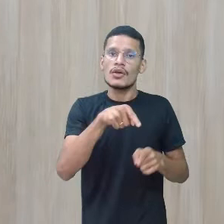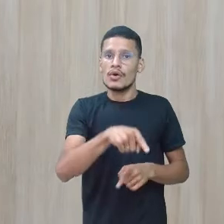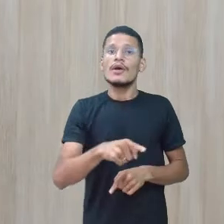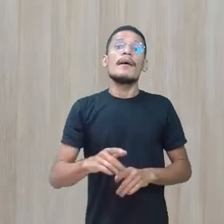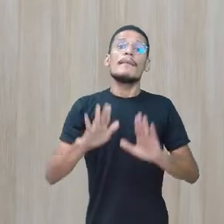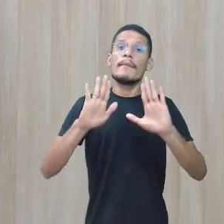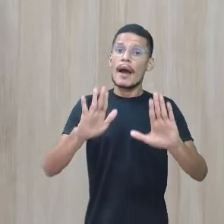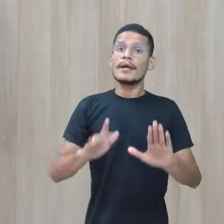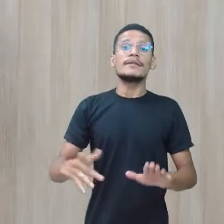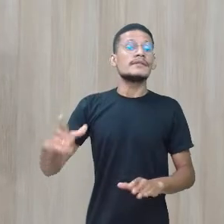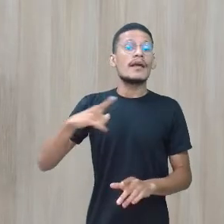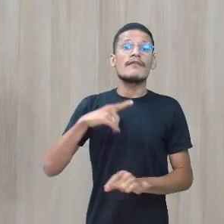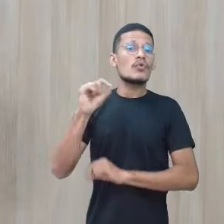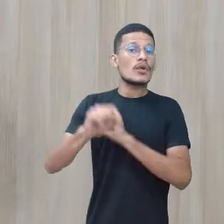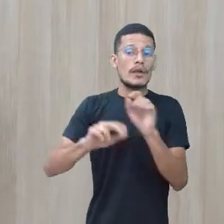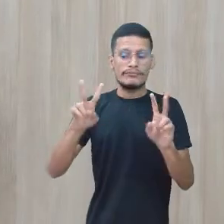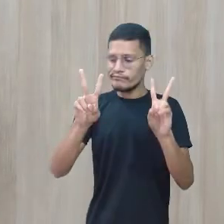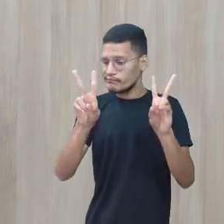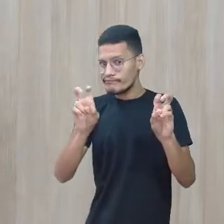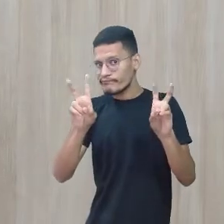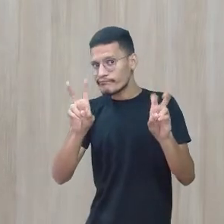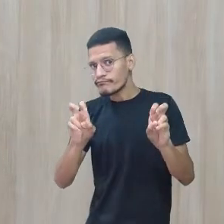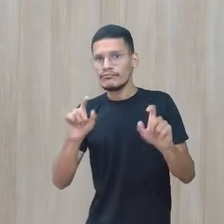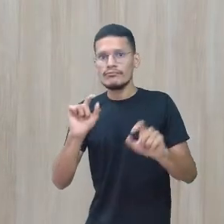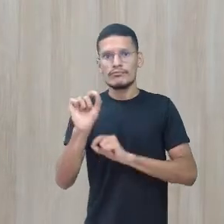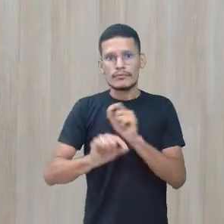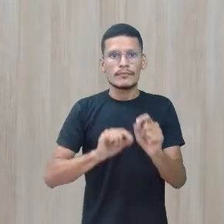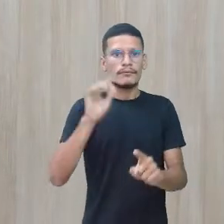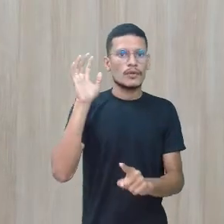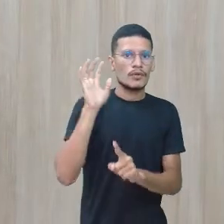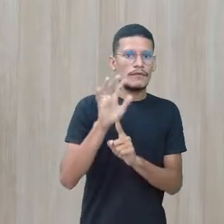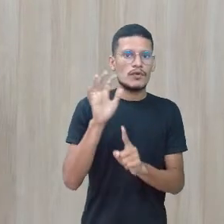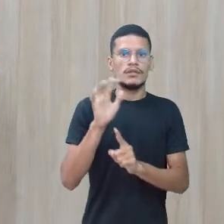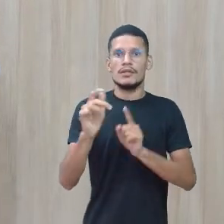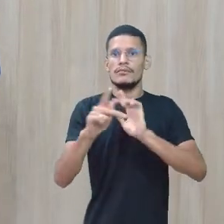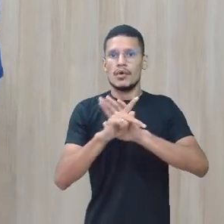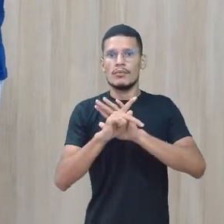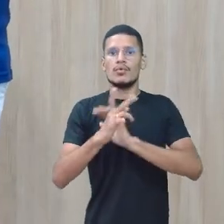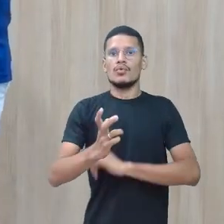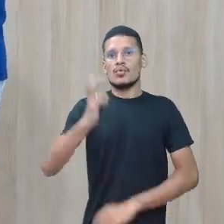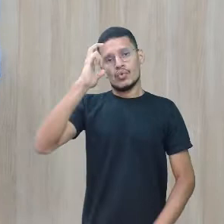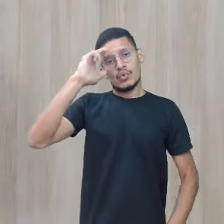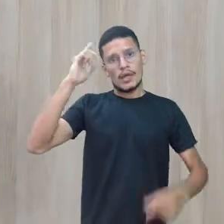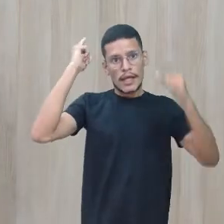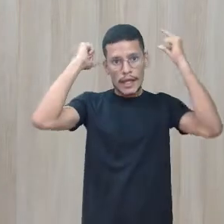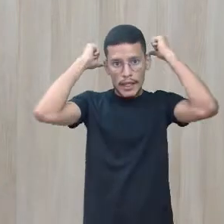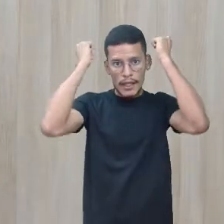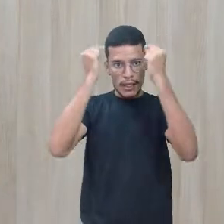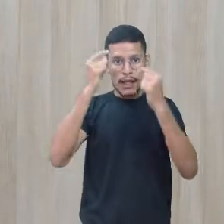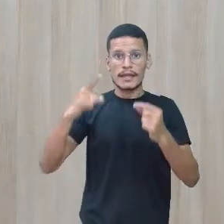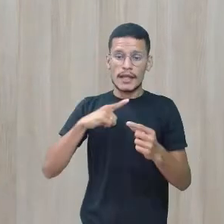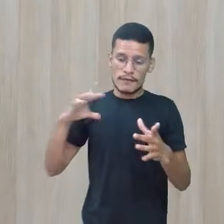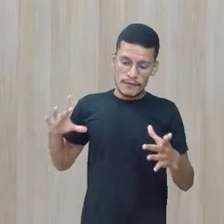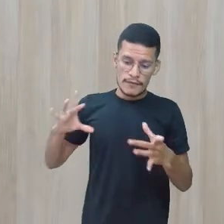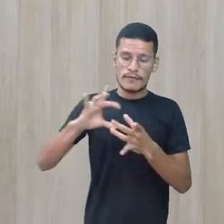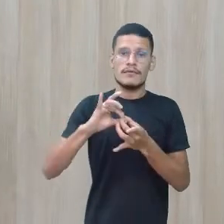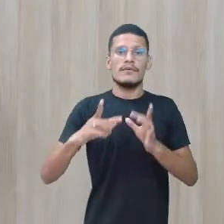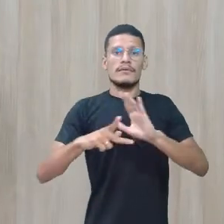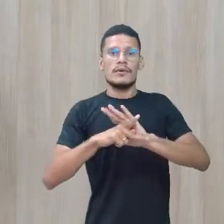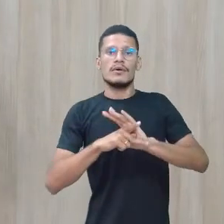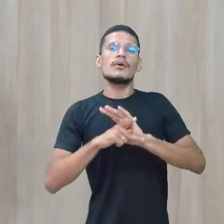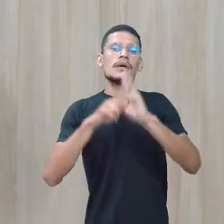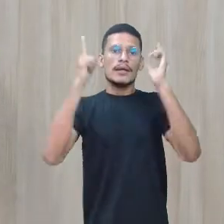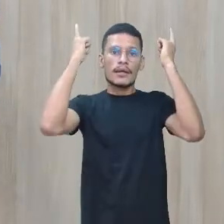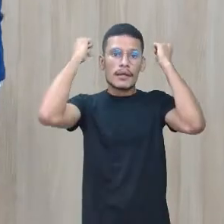certa forma, aí, entre aspas, né, dominados pela cultura grega. Então, a fusão ali da cultura greco-romana,